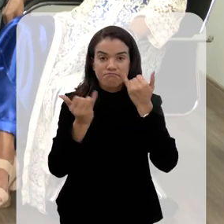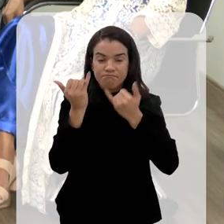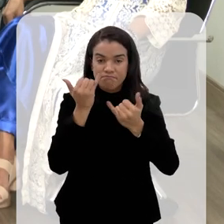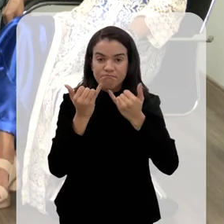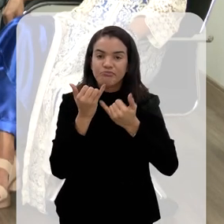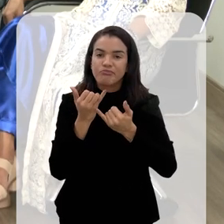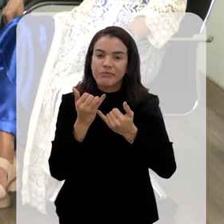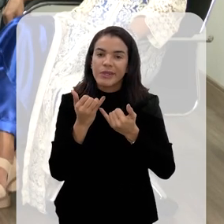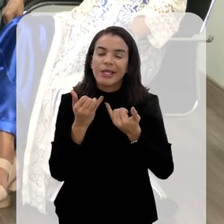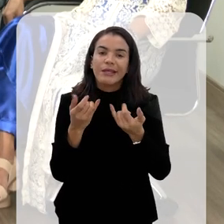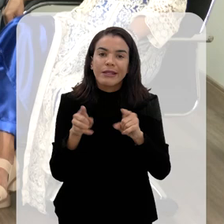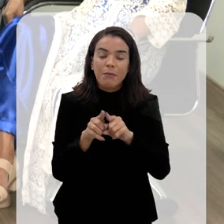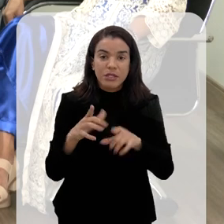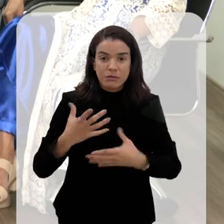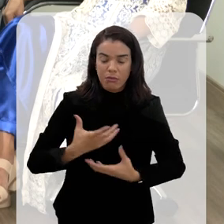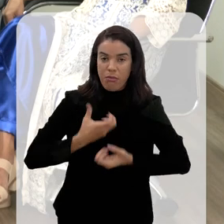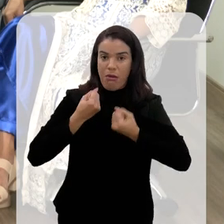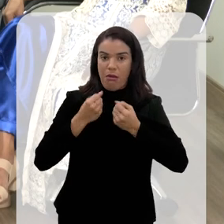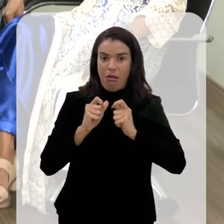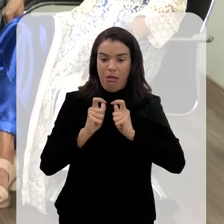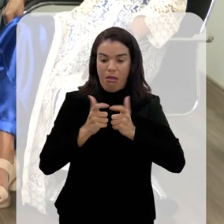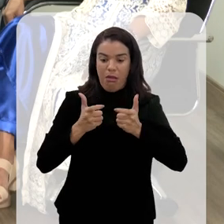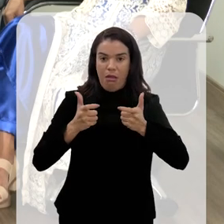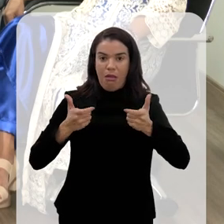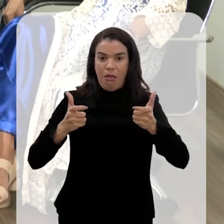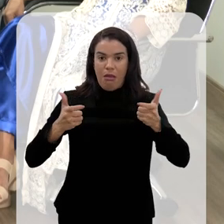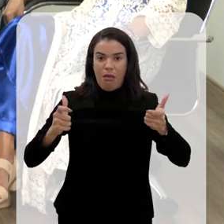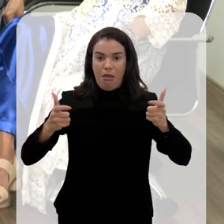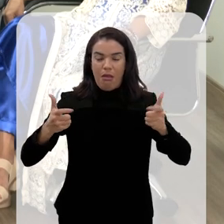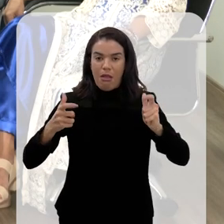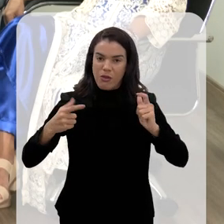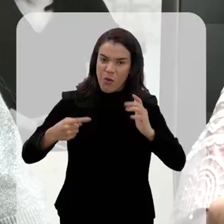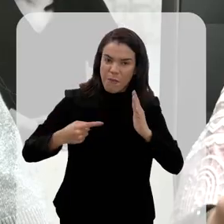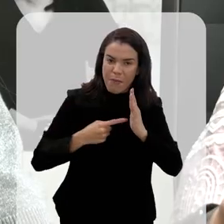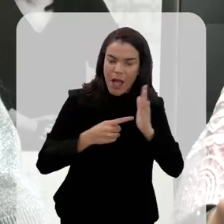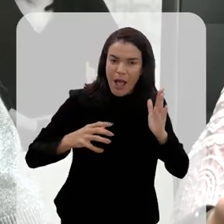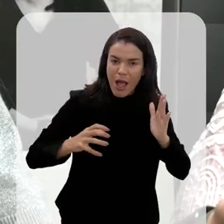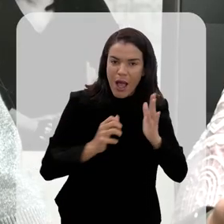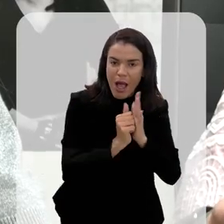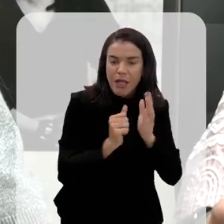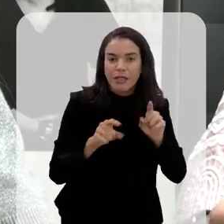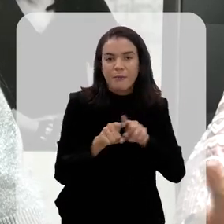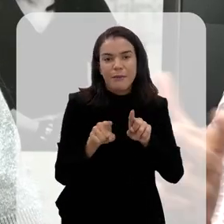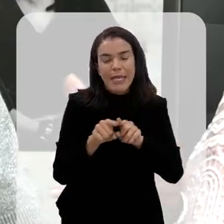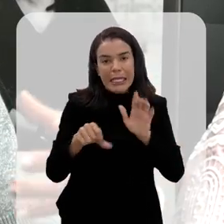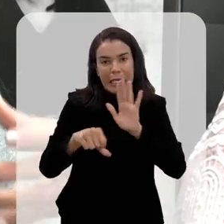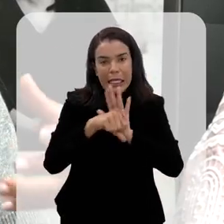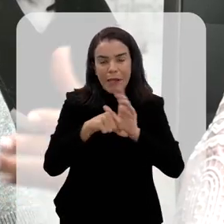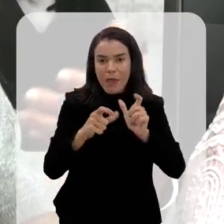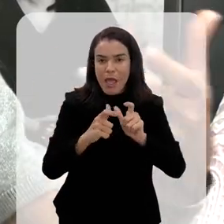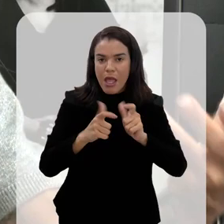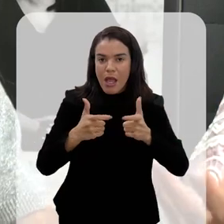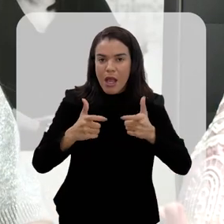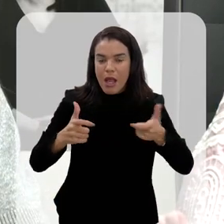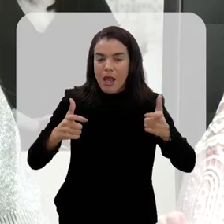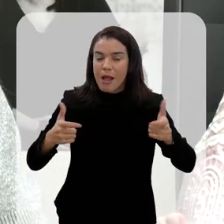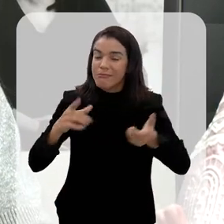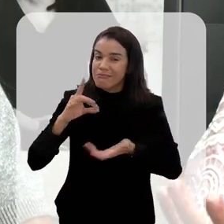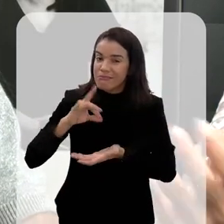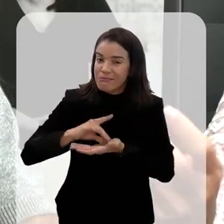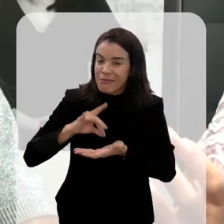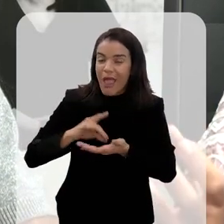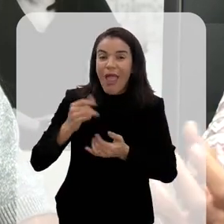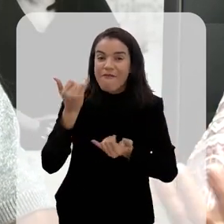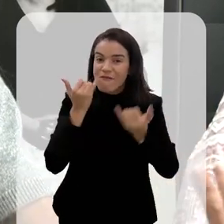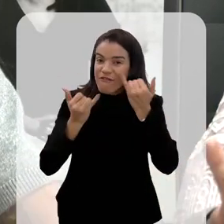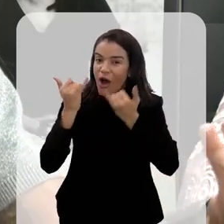isso que muitas vezes a gente fica assustado com o crescimento dos registros de ocorrência e a quantidade de crimes acontecendo, mas